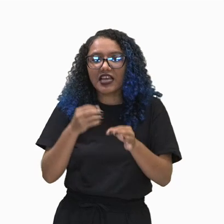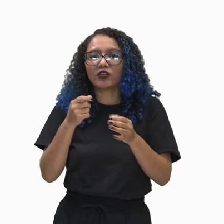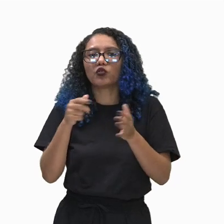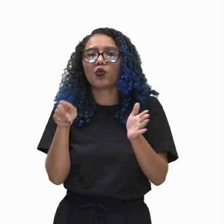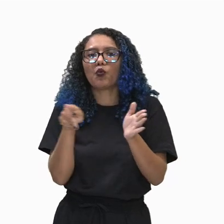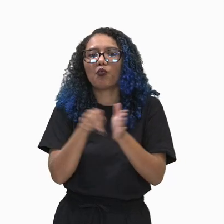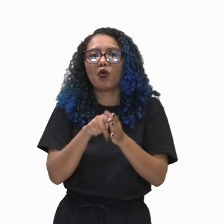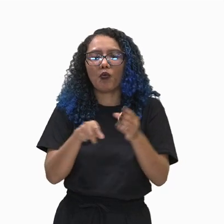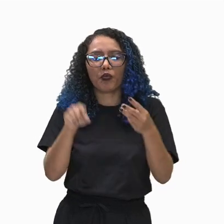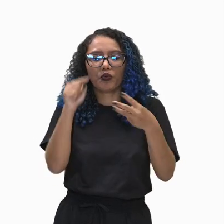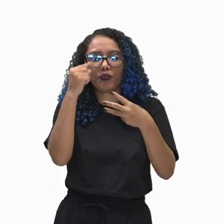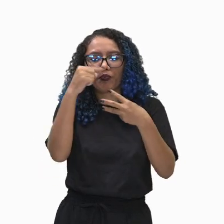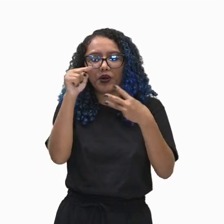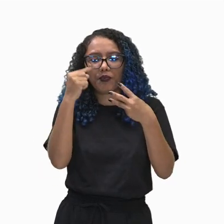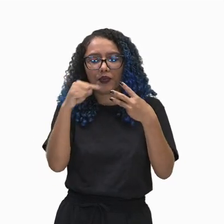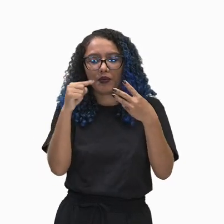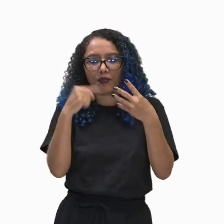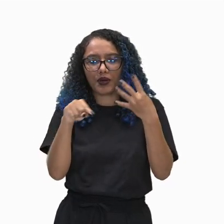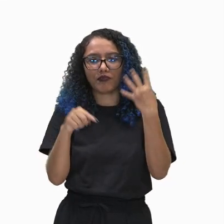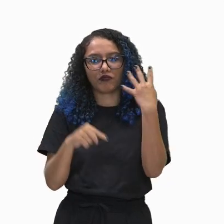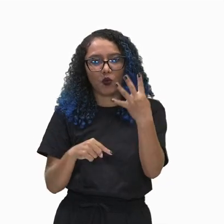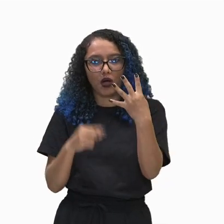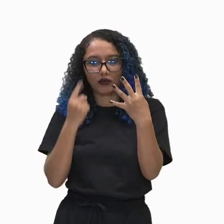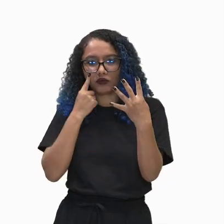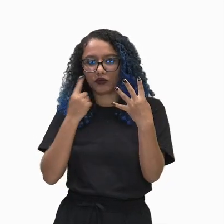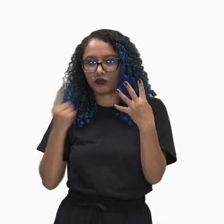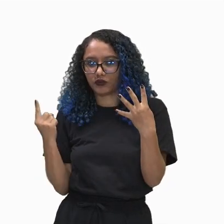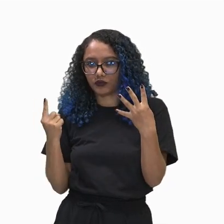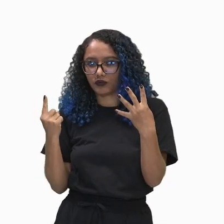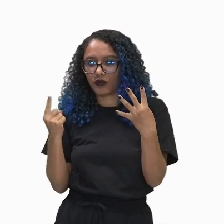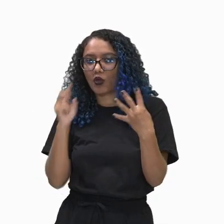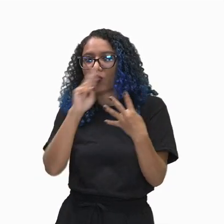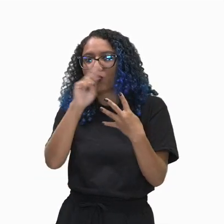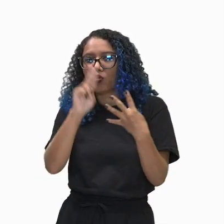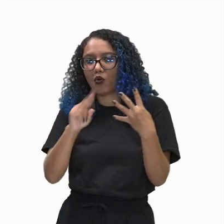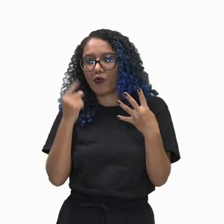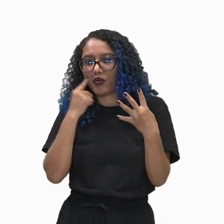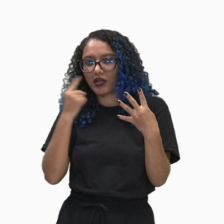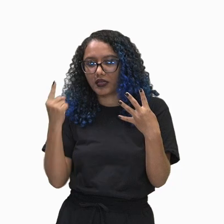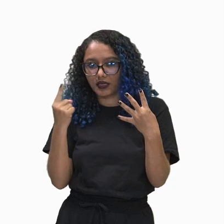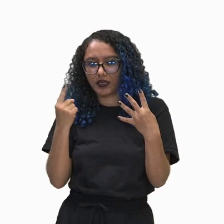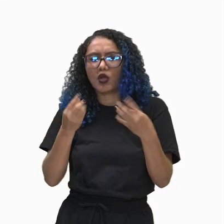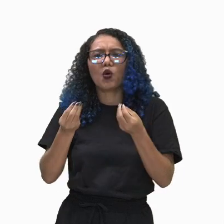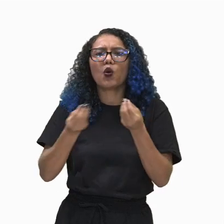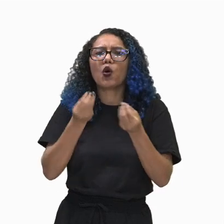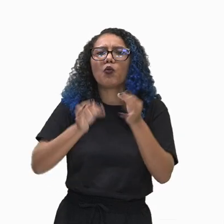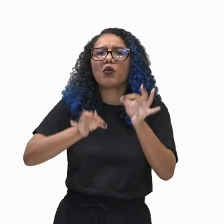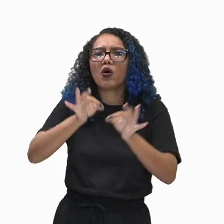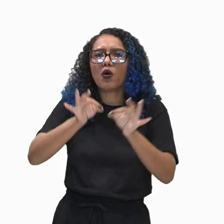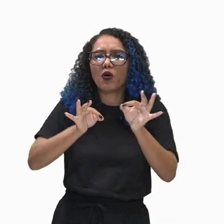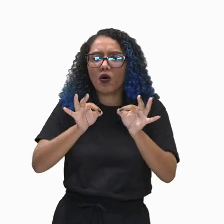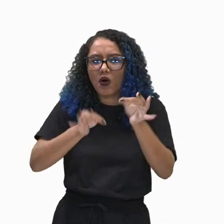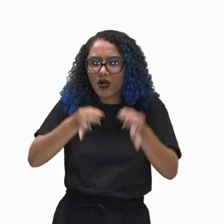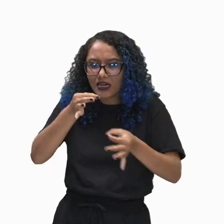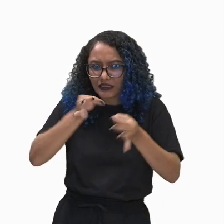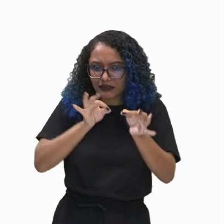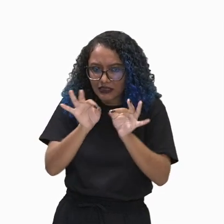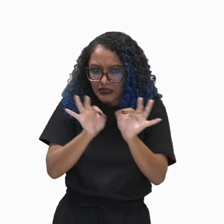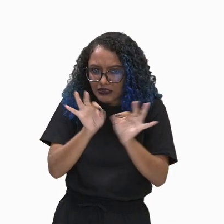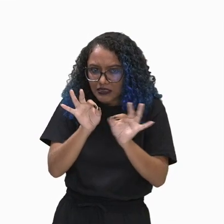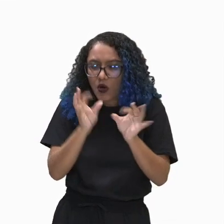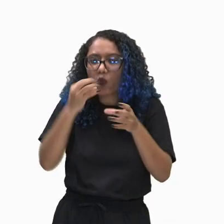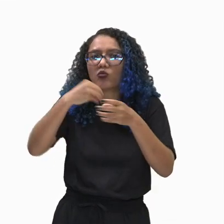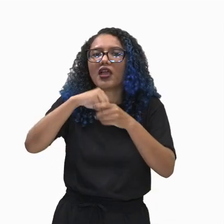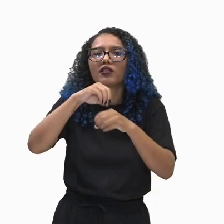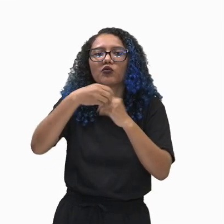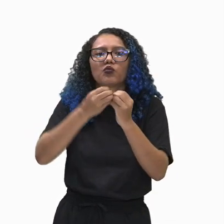a adenina, guanina, citosina e timina, estão dispostas nessa molécula.